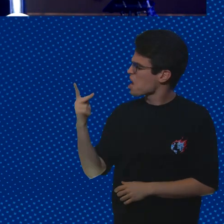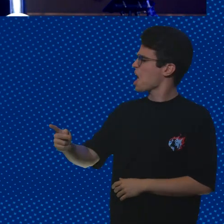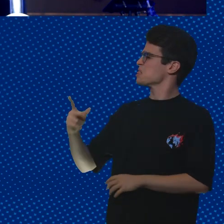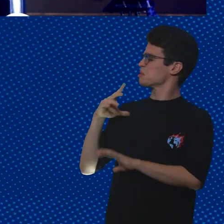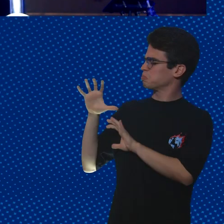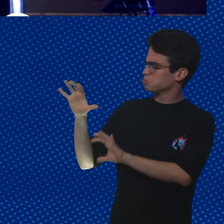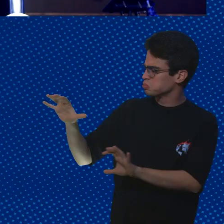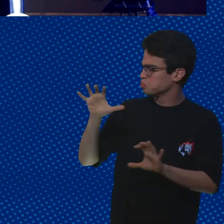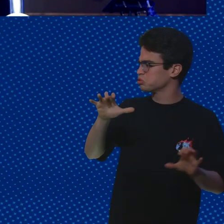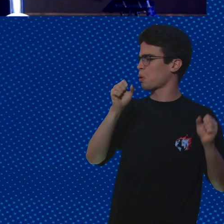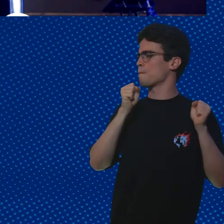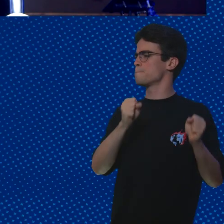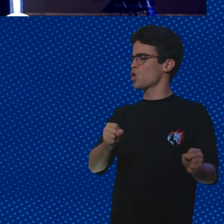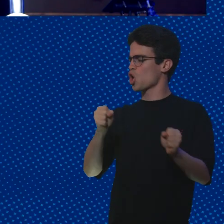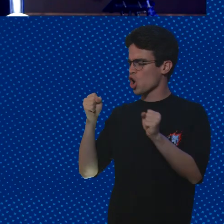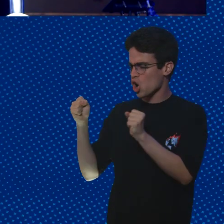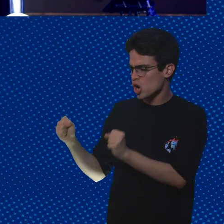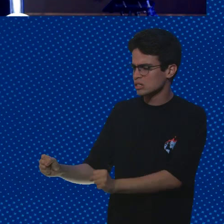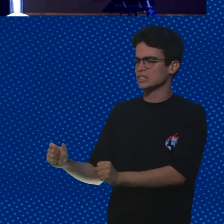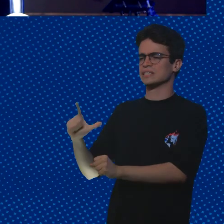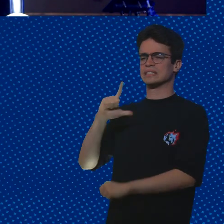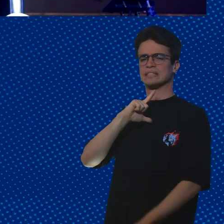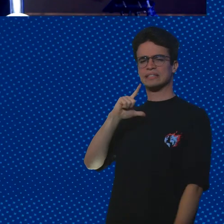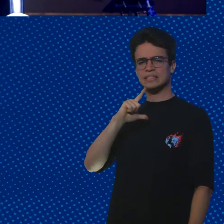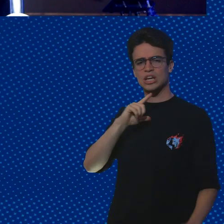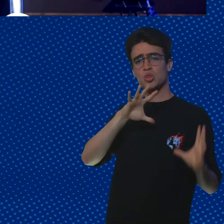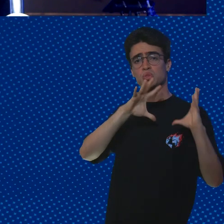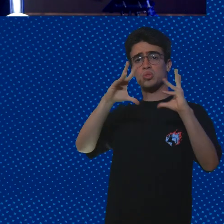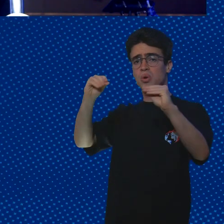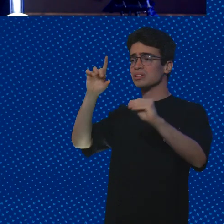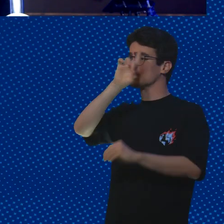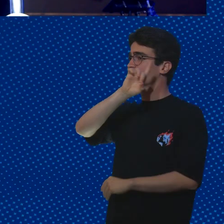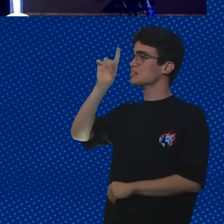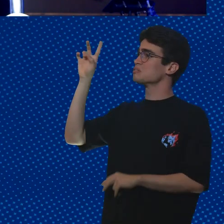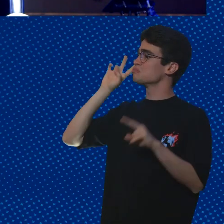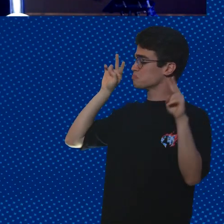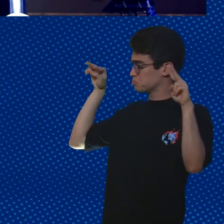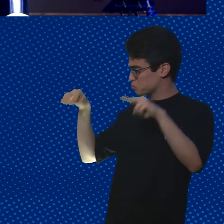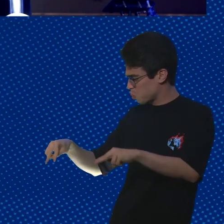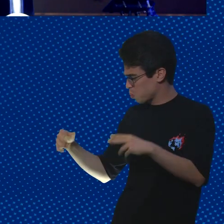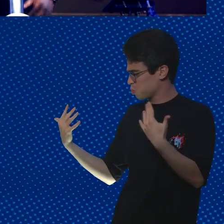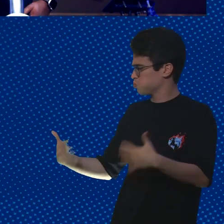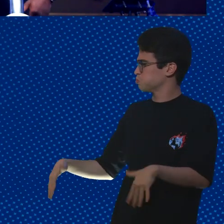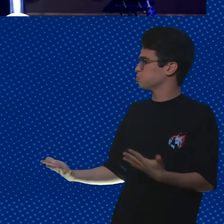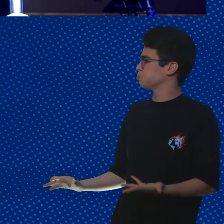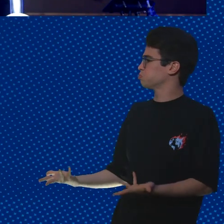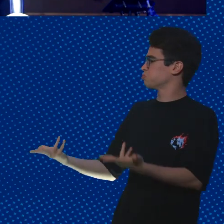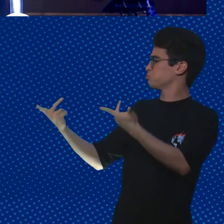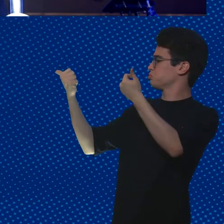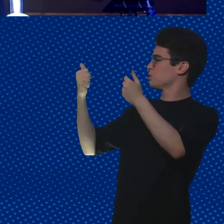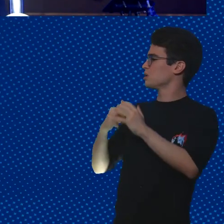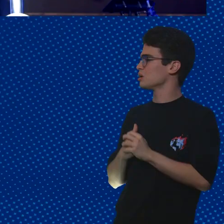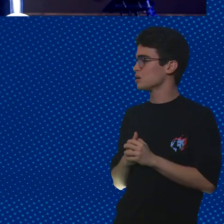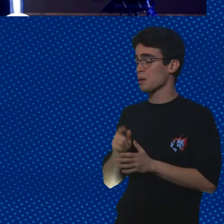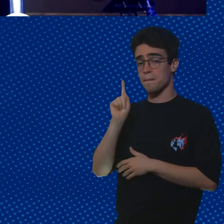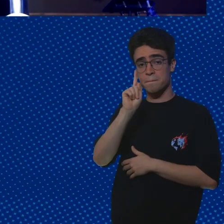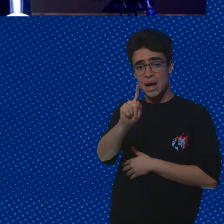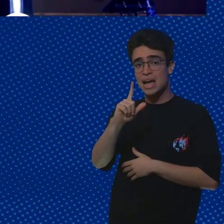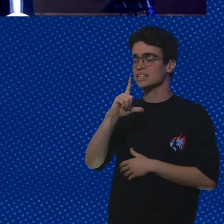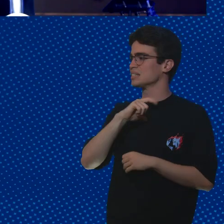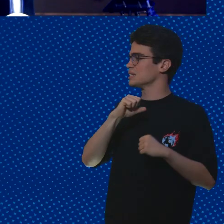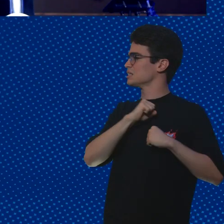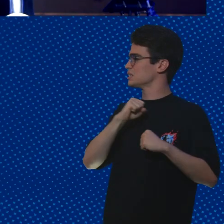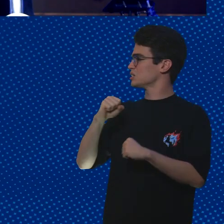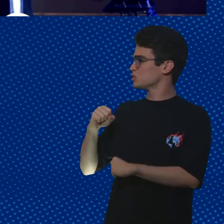e ações poderosas aos olhos de Deus e de todo o povo. Mas os principais sacerdotes